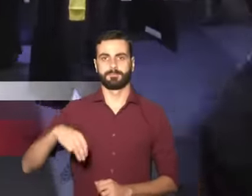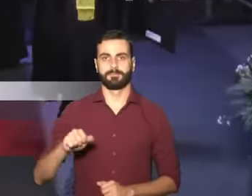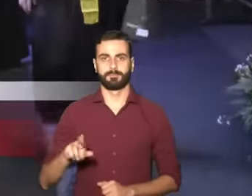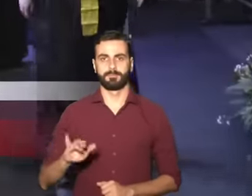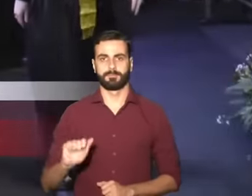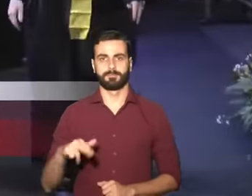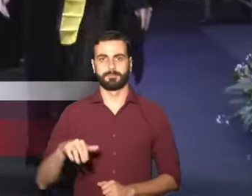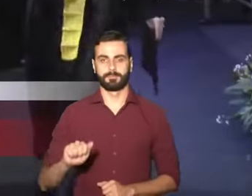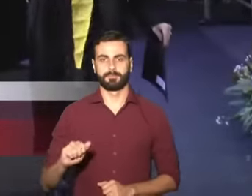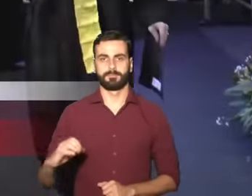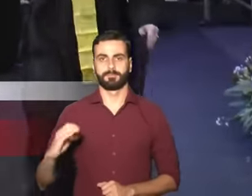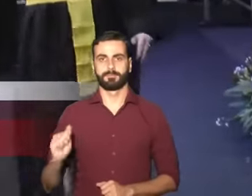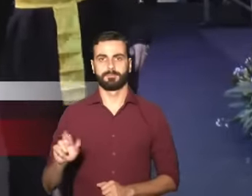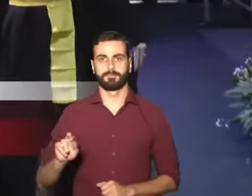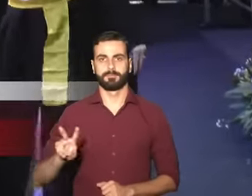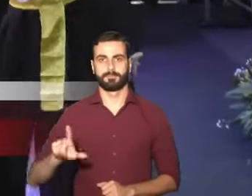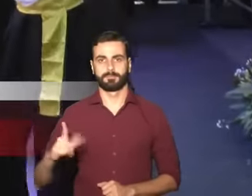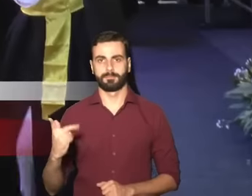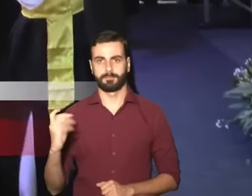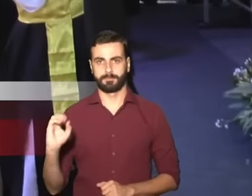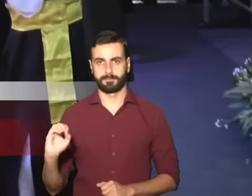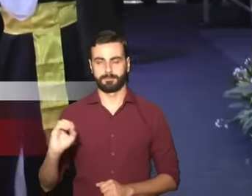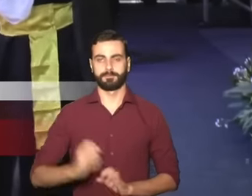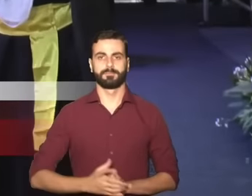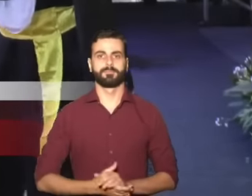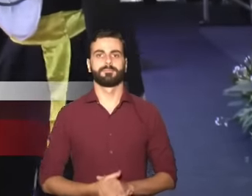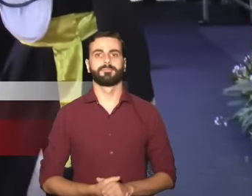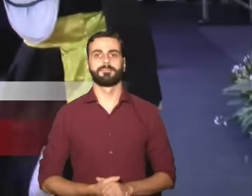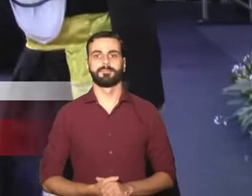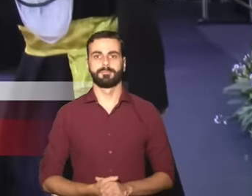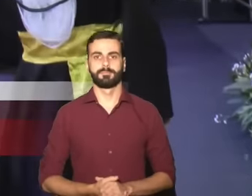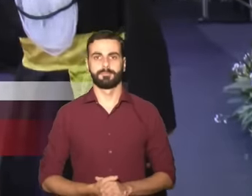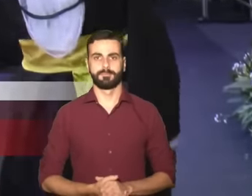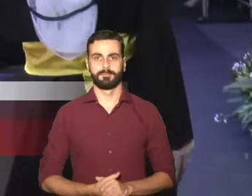Mariana Carvalho de Paula.